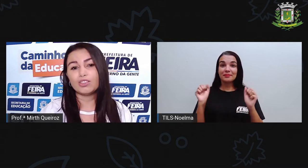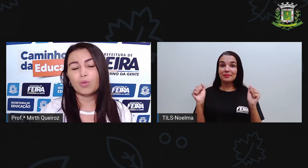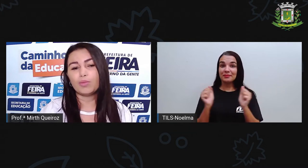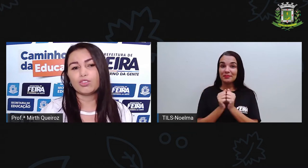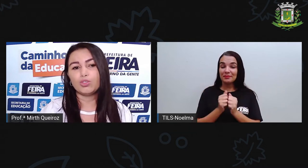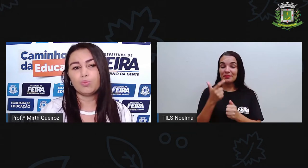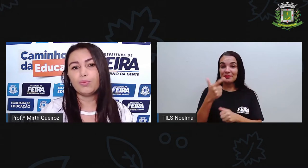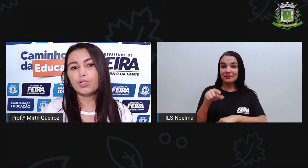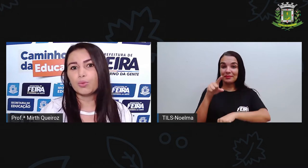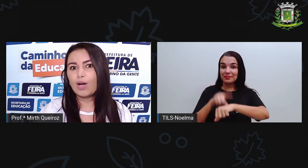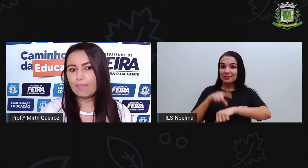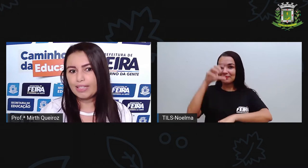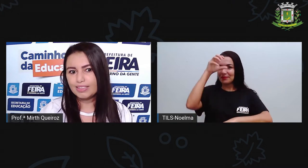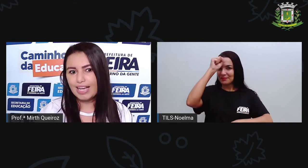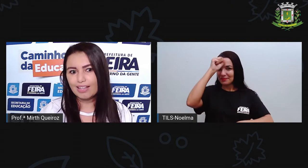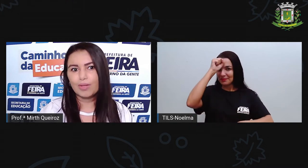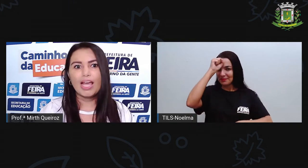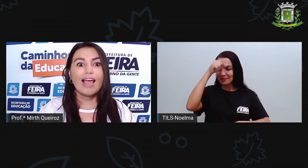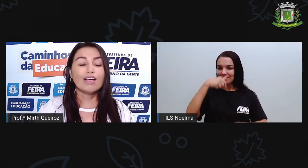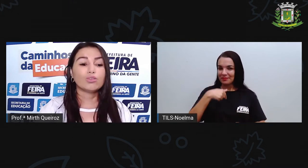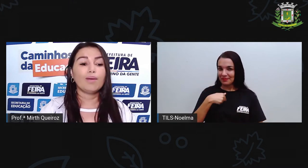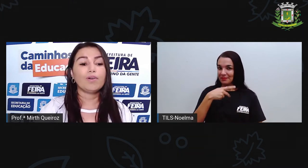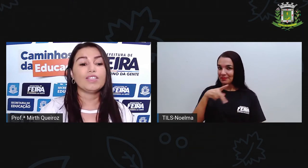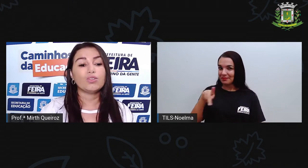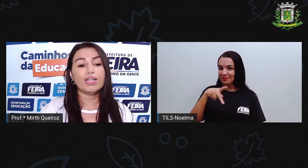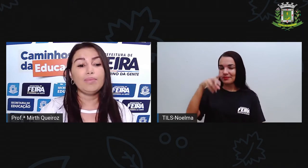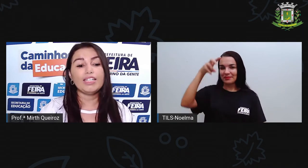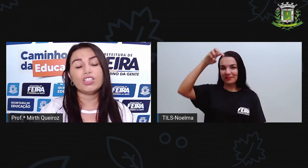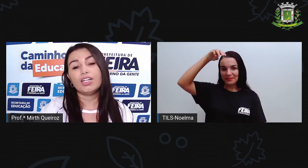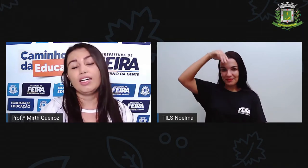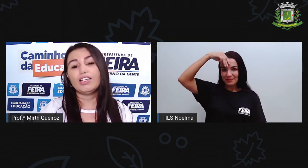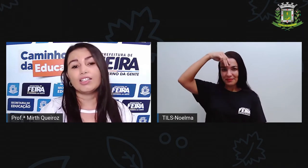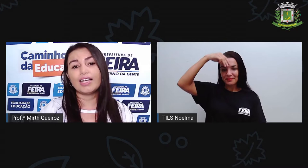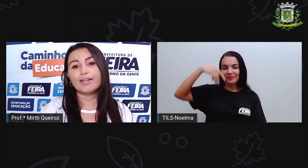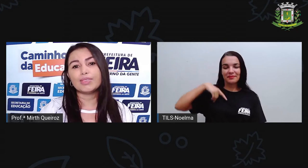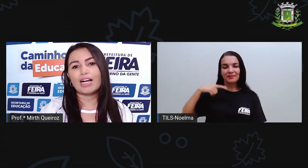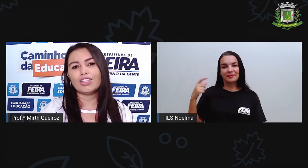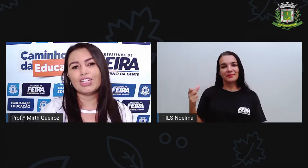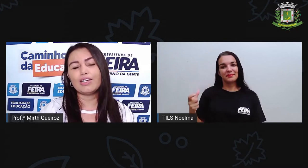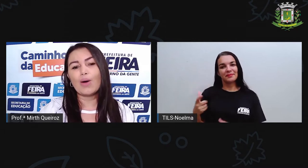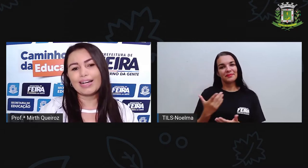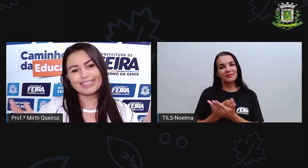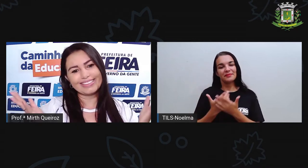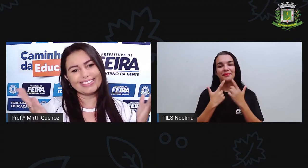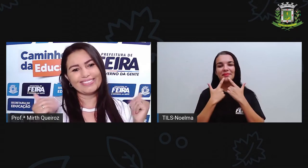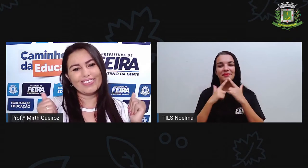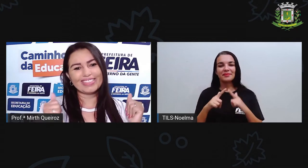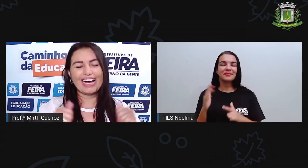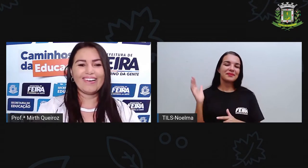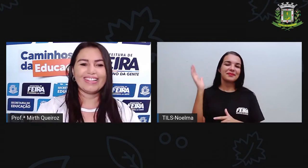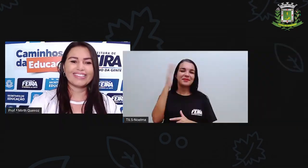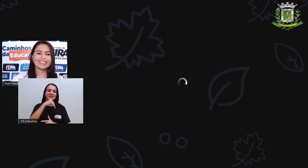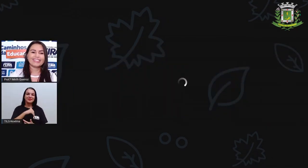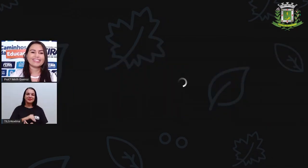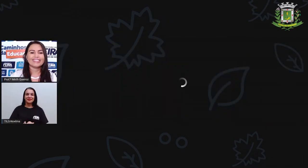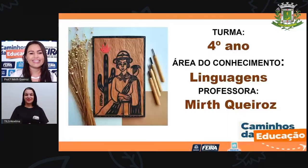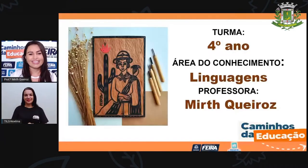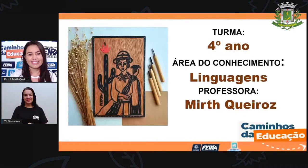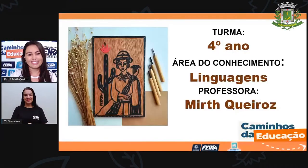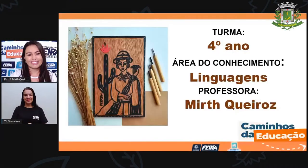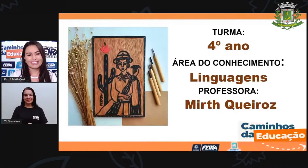para mais um momento de muito aprendizado. Eu sou a professora Mirce e nós teremos aulas de linguagem. Vamos à aula?